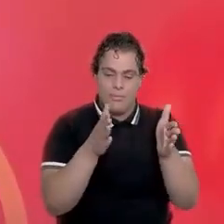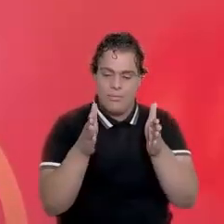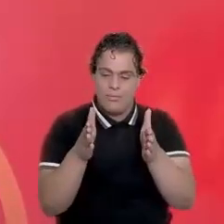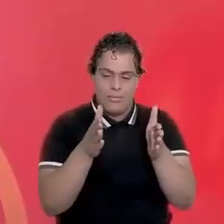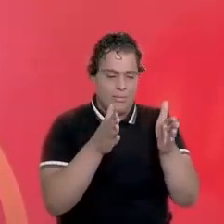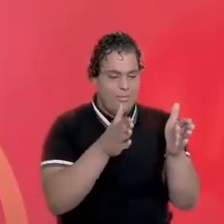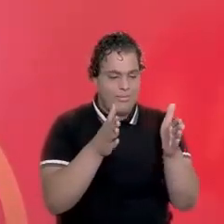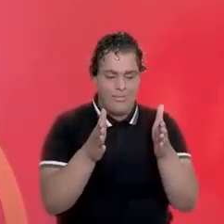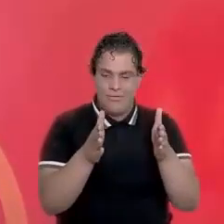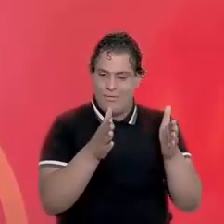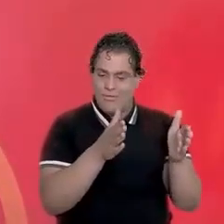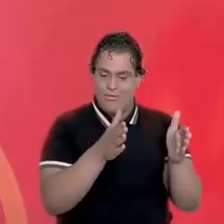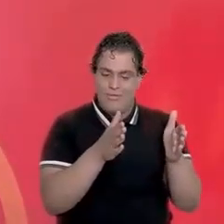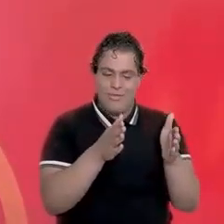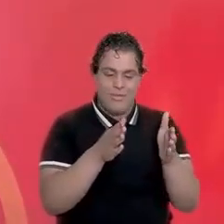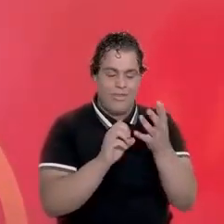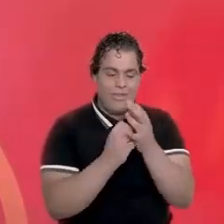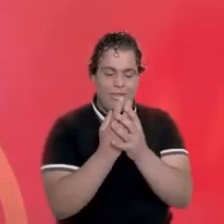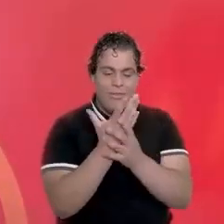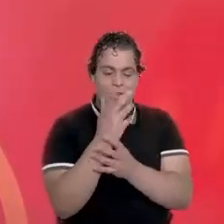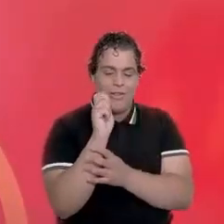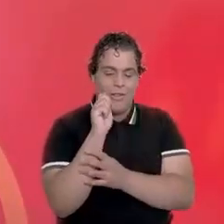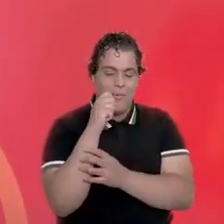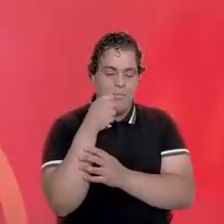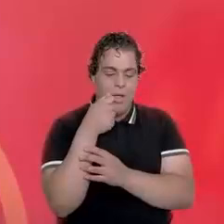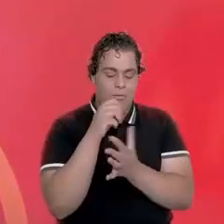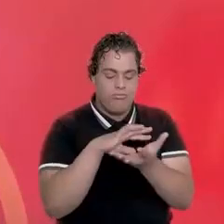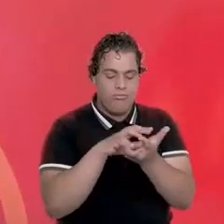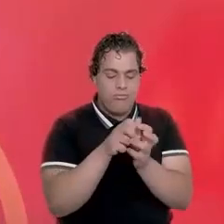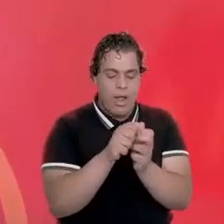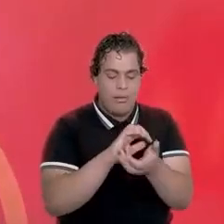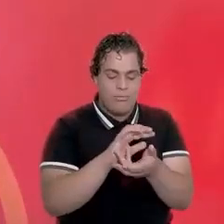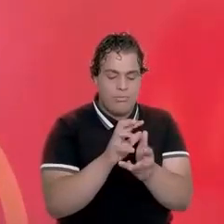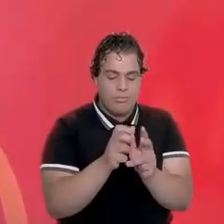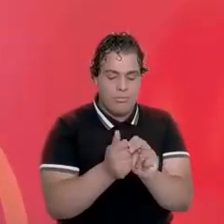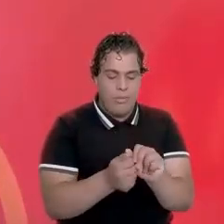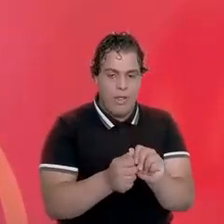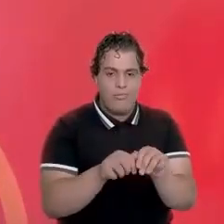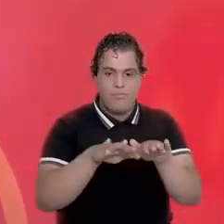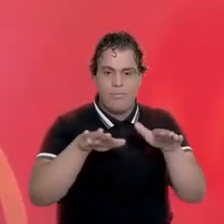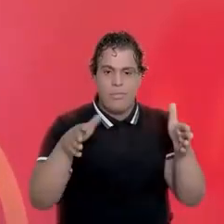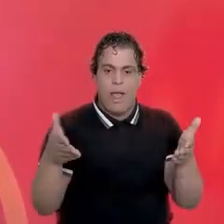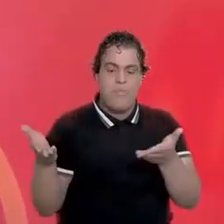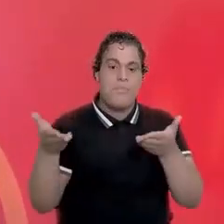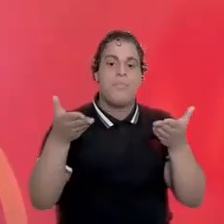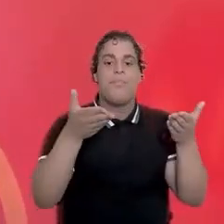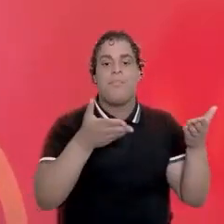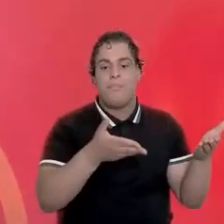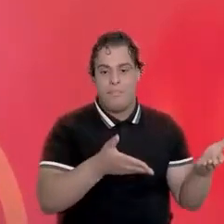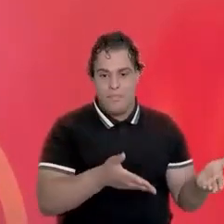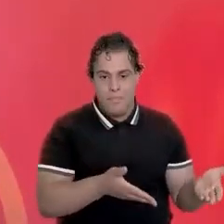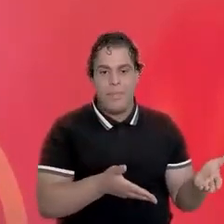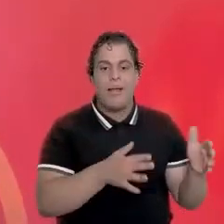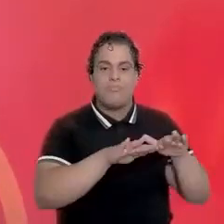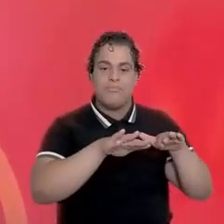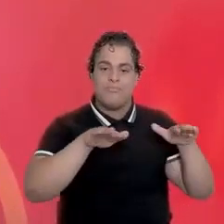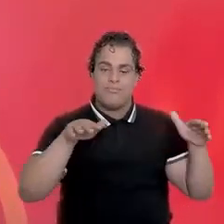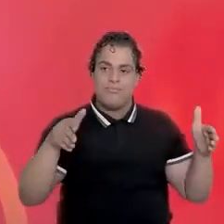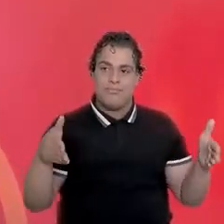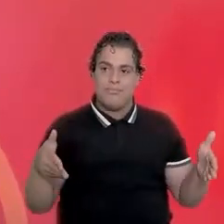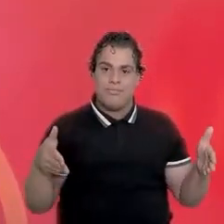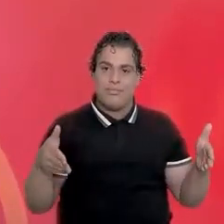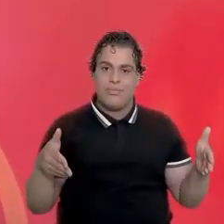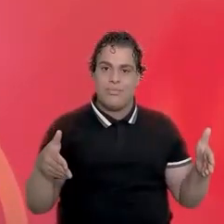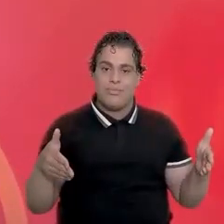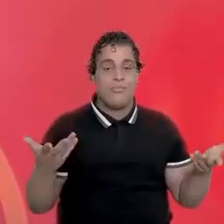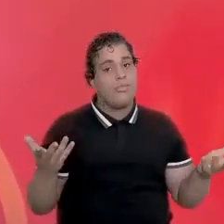fazer o pão, chegar à mesa. Enquanto as mãos que ele passou, né? Tudo dependeu de